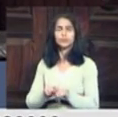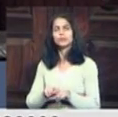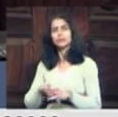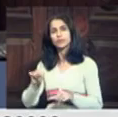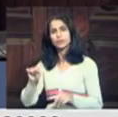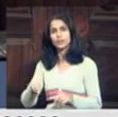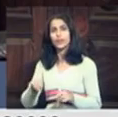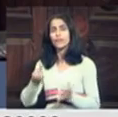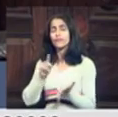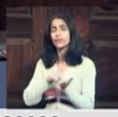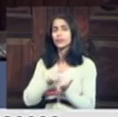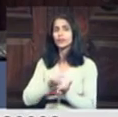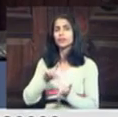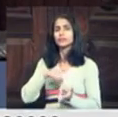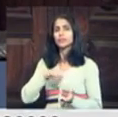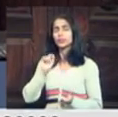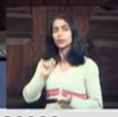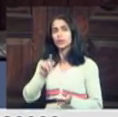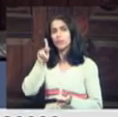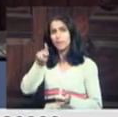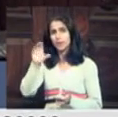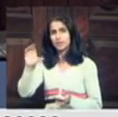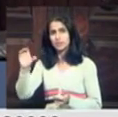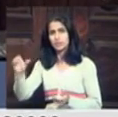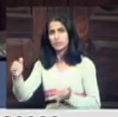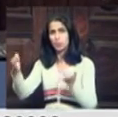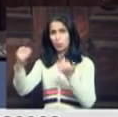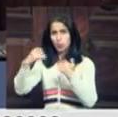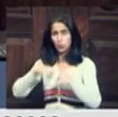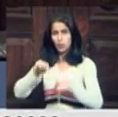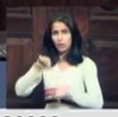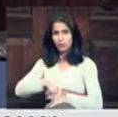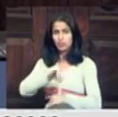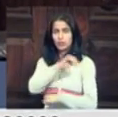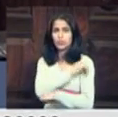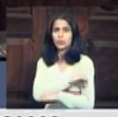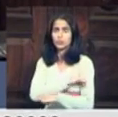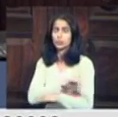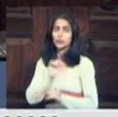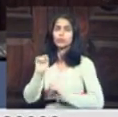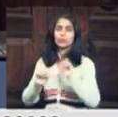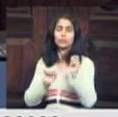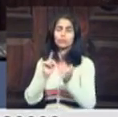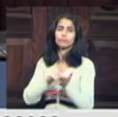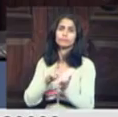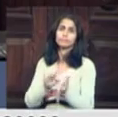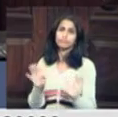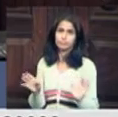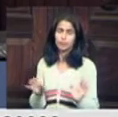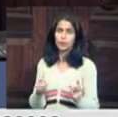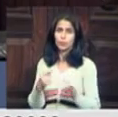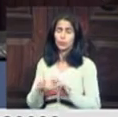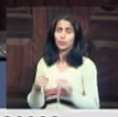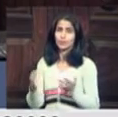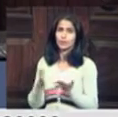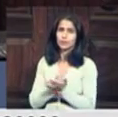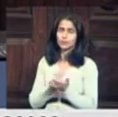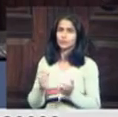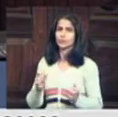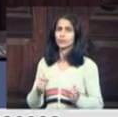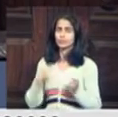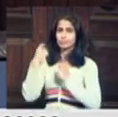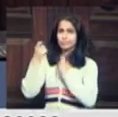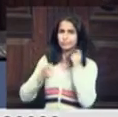facção criminosa no Rio de Janeiro. As informações que nós temos são perturbadoras, que visam inclusive a